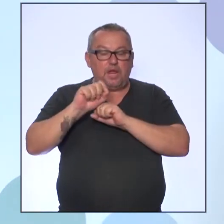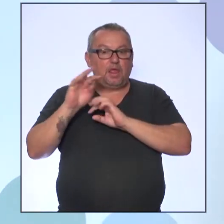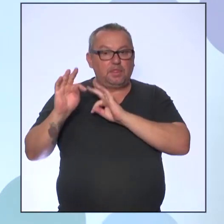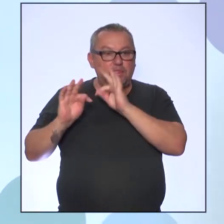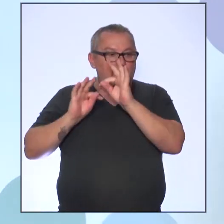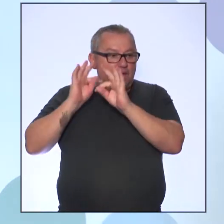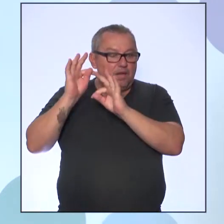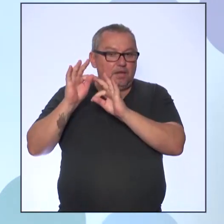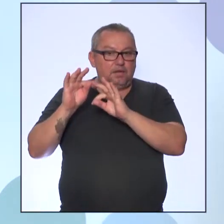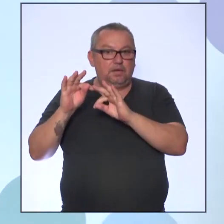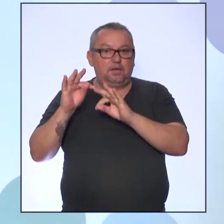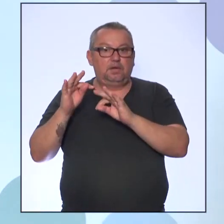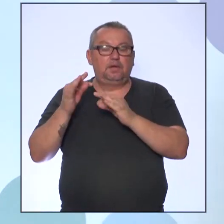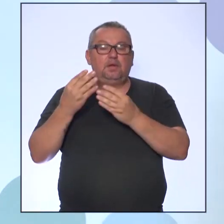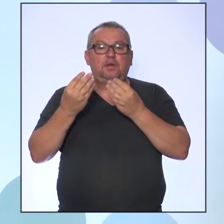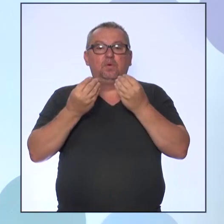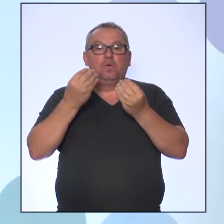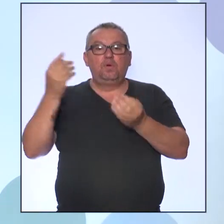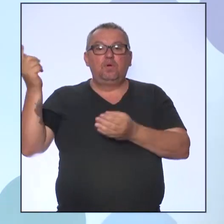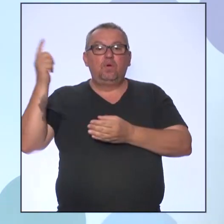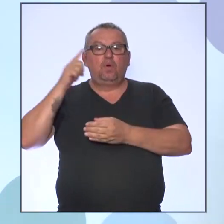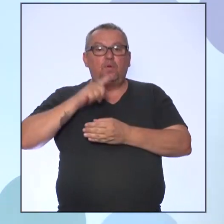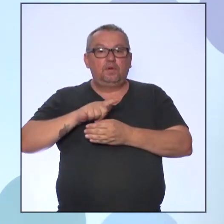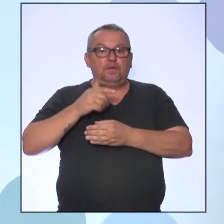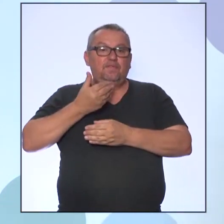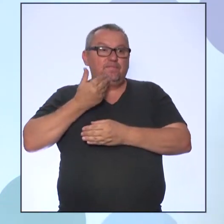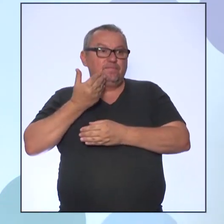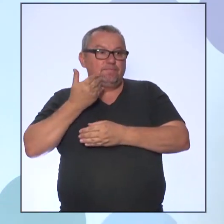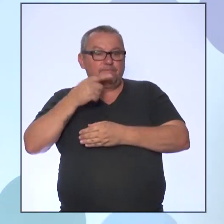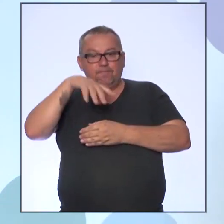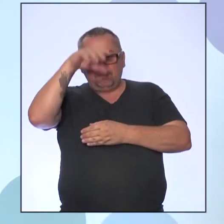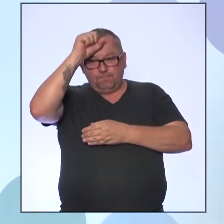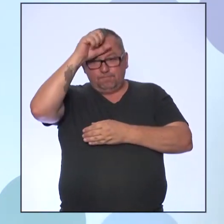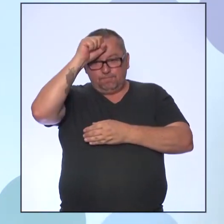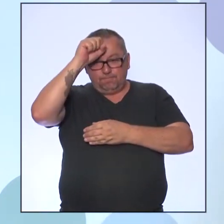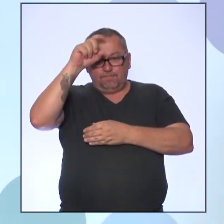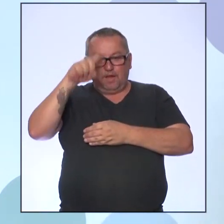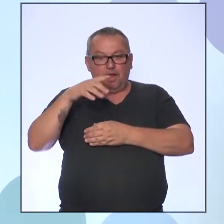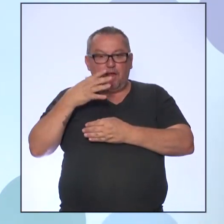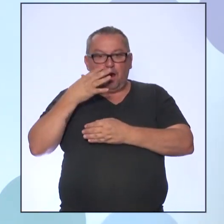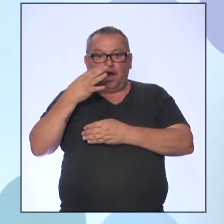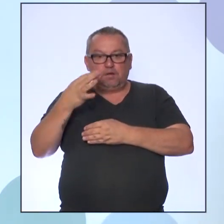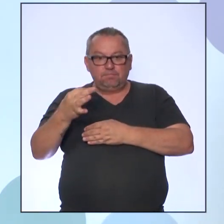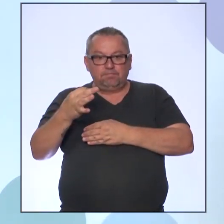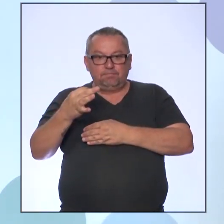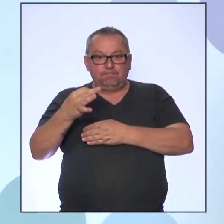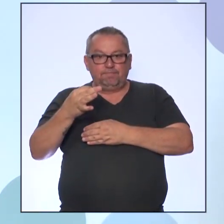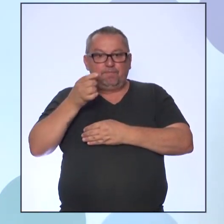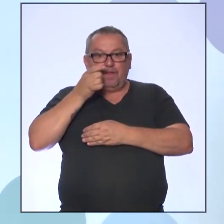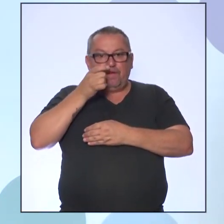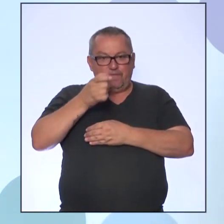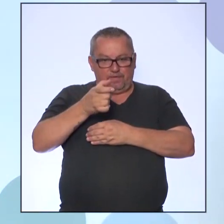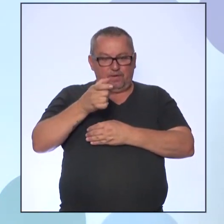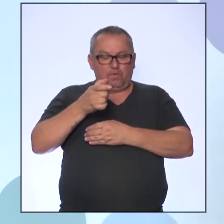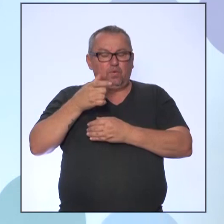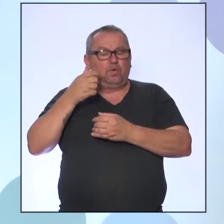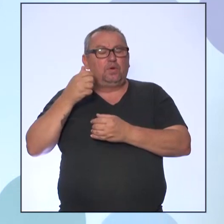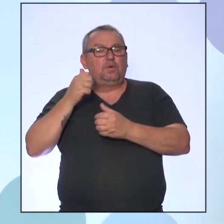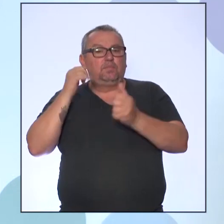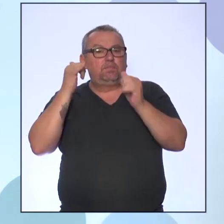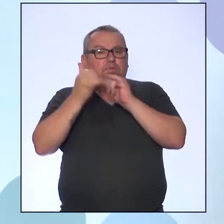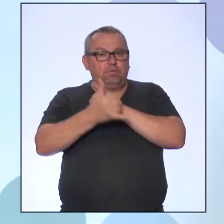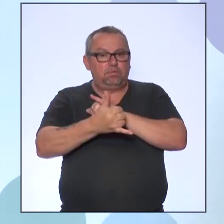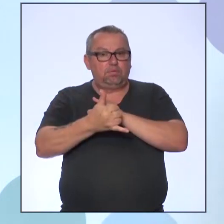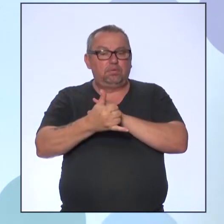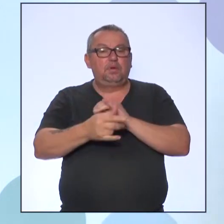técnica, né? E como que eu consigo facilitar essa aprendizagem é observando o esporte, assistindo jogos e